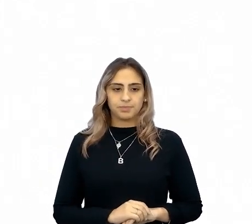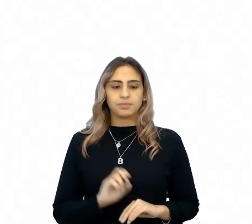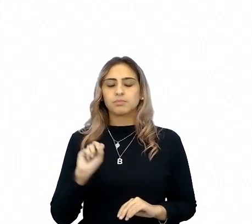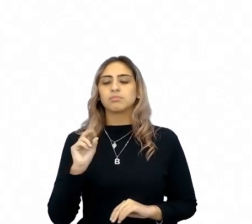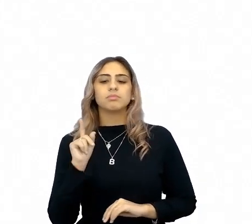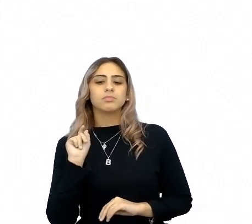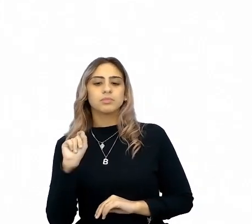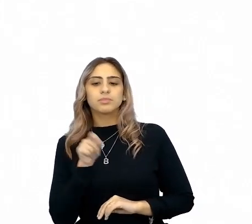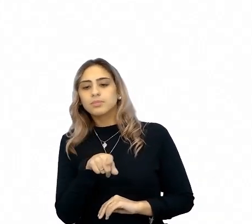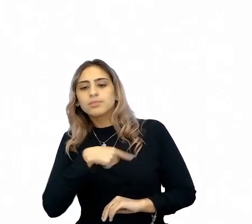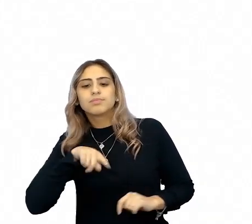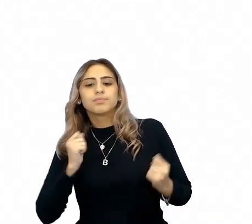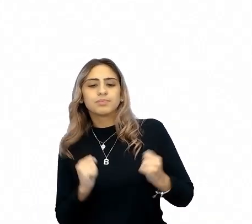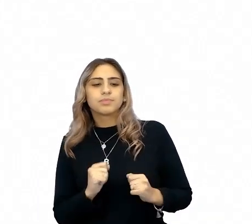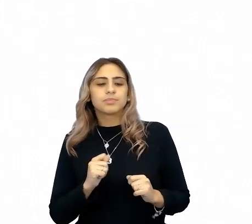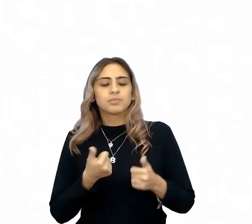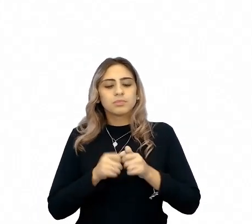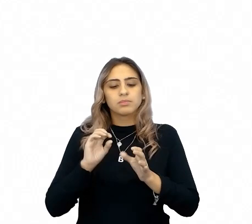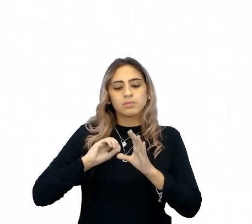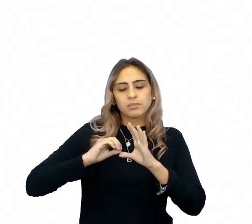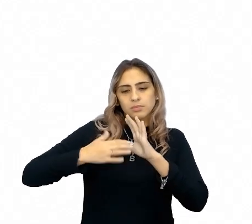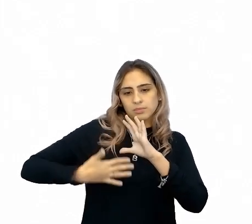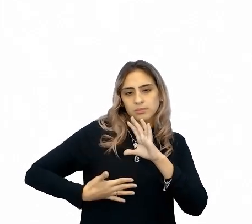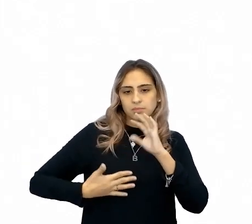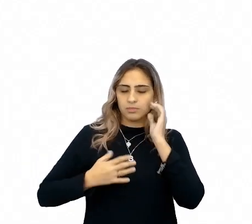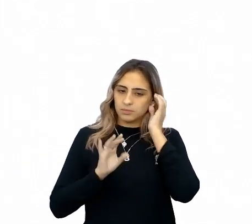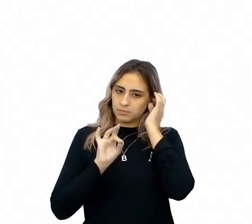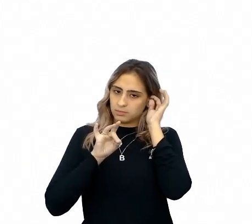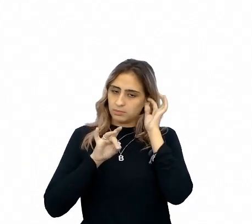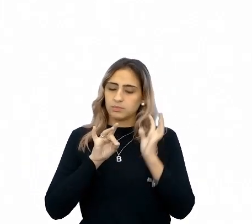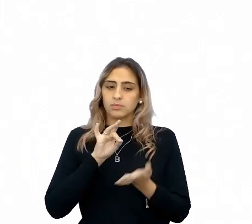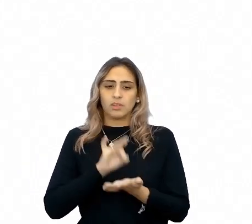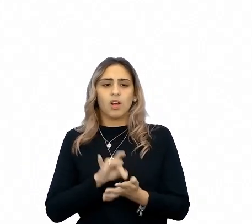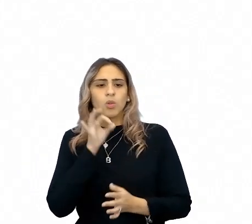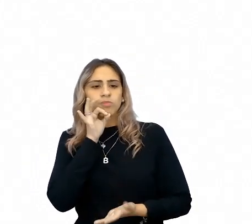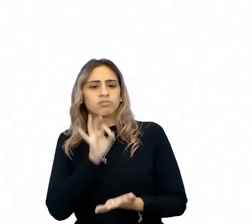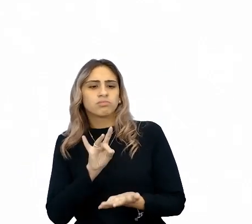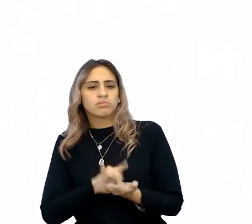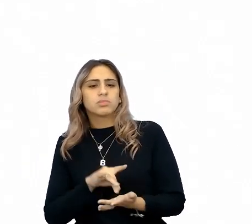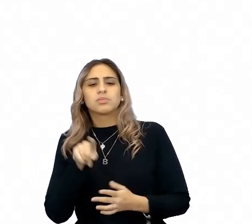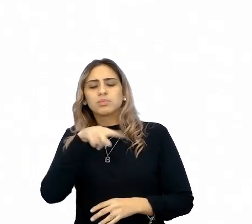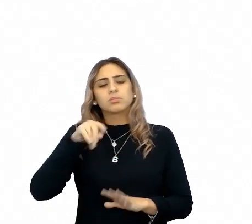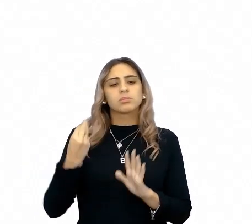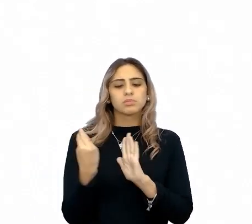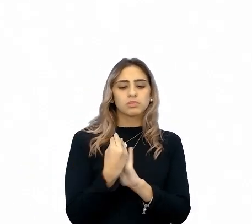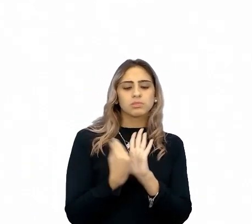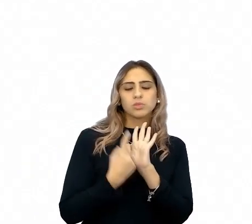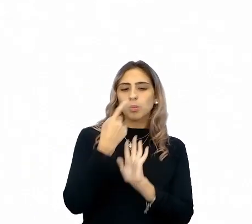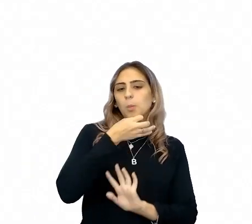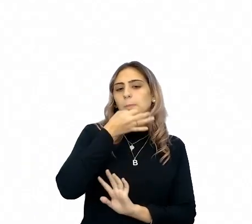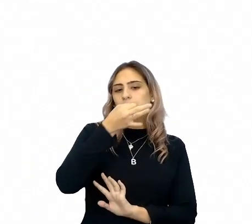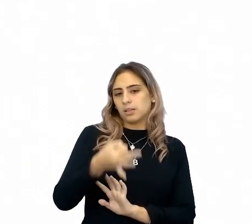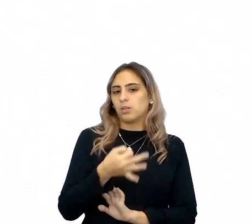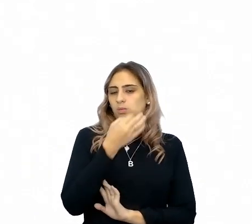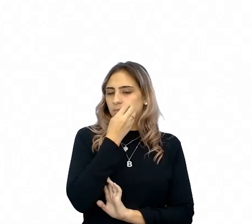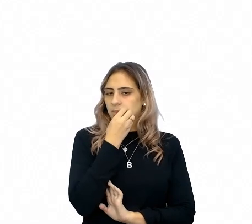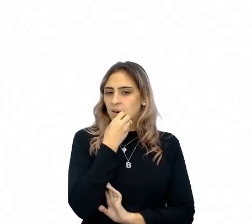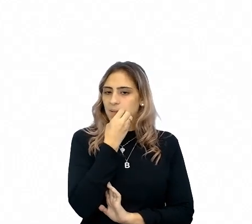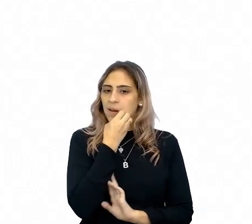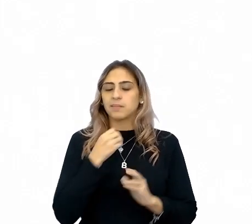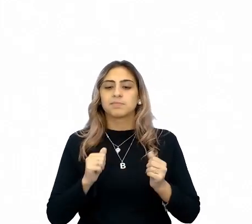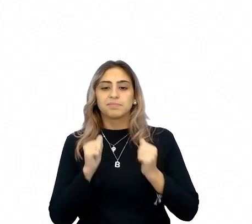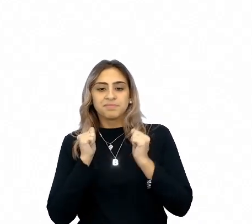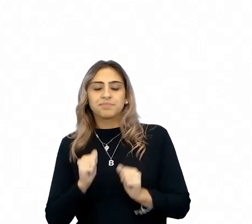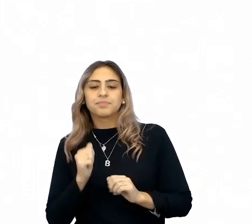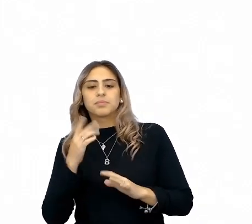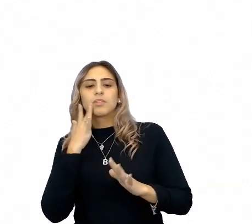Ou seja, que eles devem caracterizar o fato noticiado, devem expor uma opinião, que pode ser